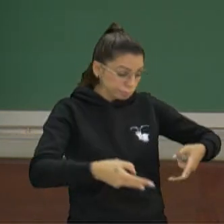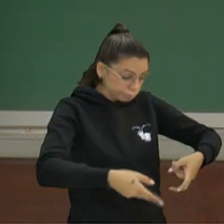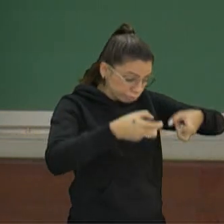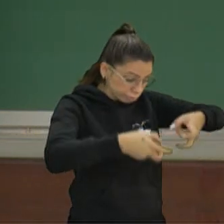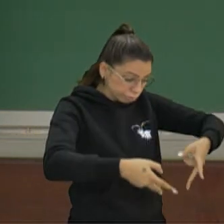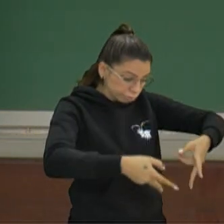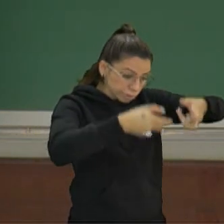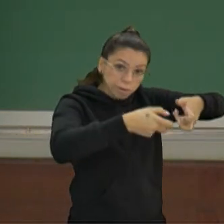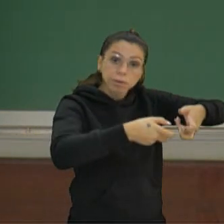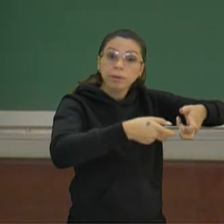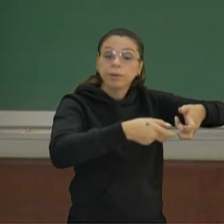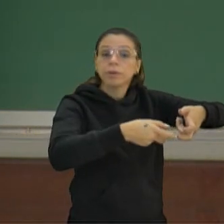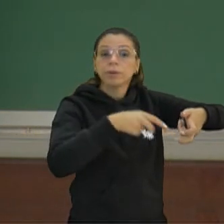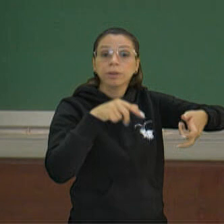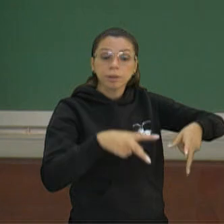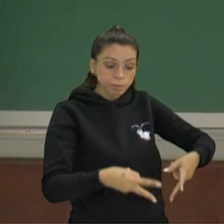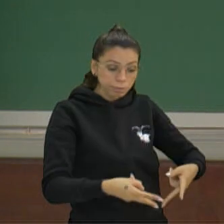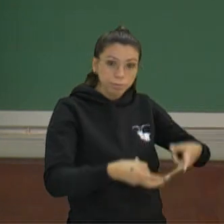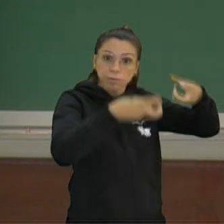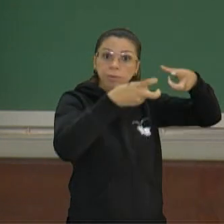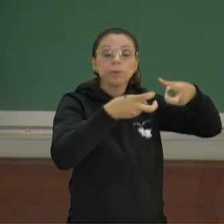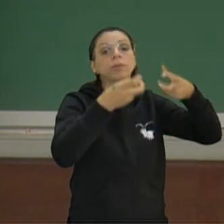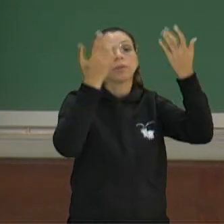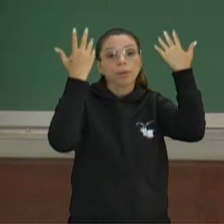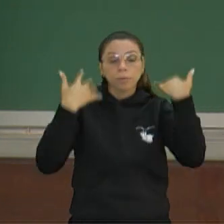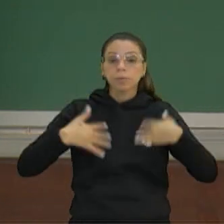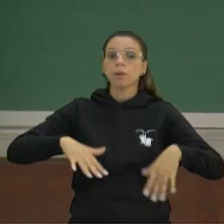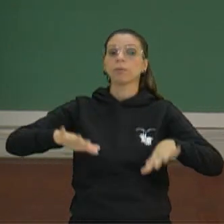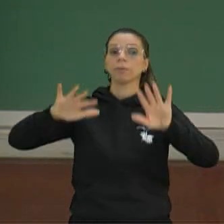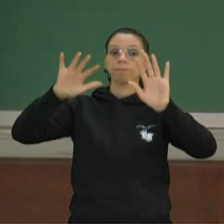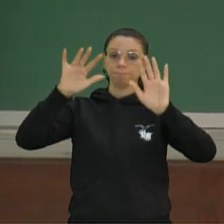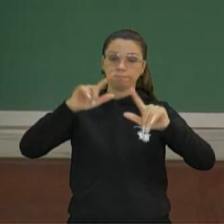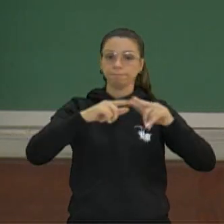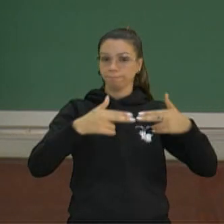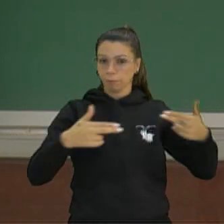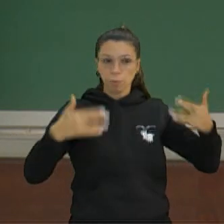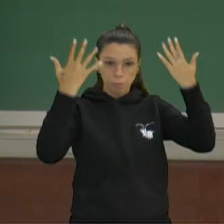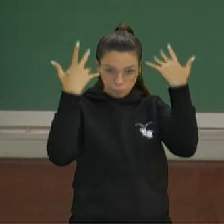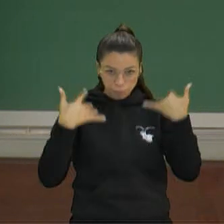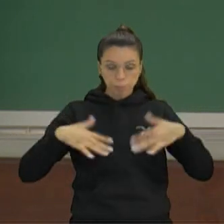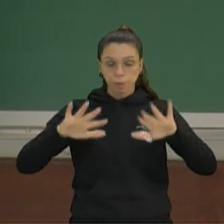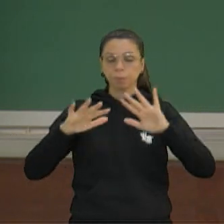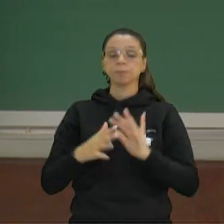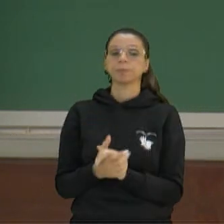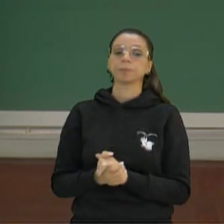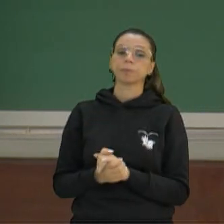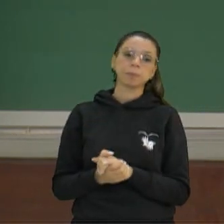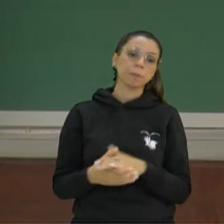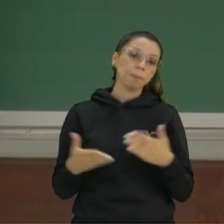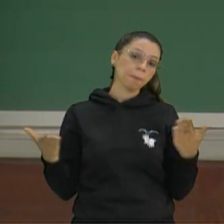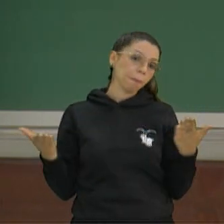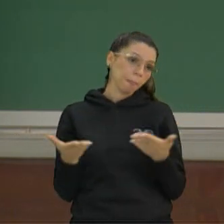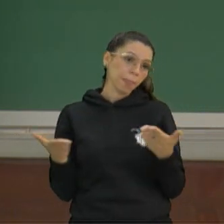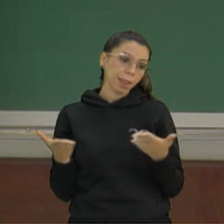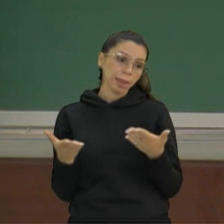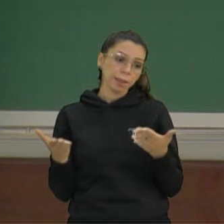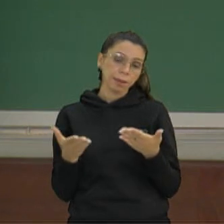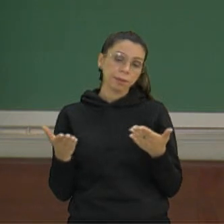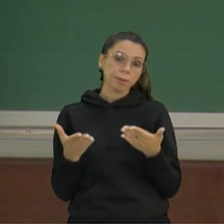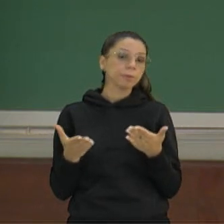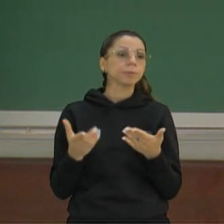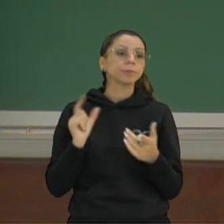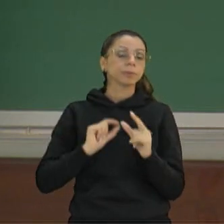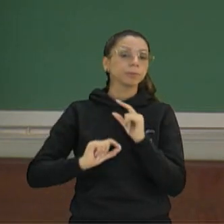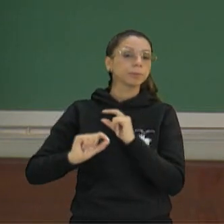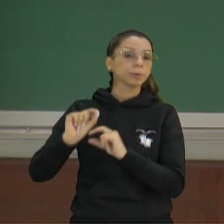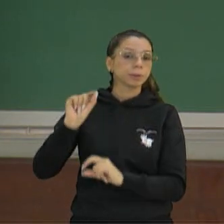as coletas, é extrair os recursos ali da natureza. E para a gente, né, elencar